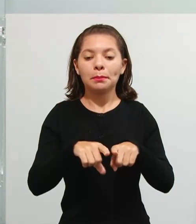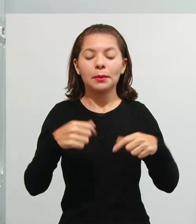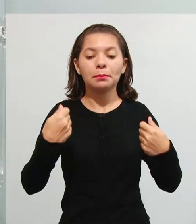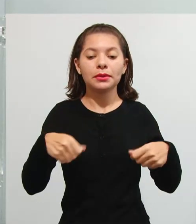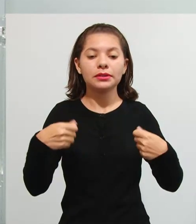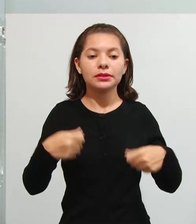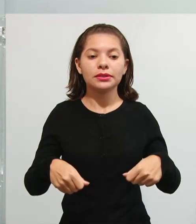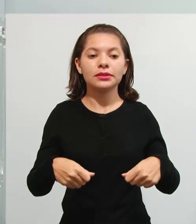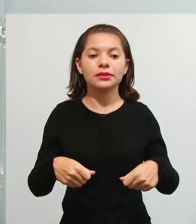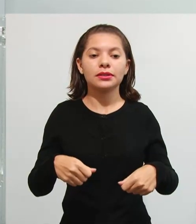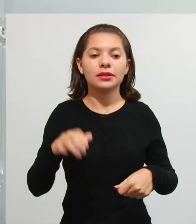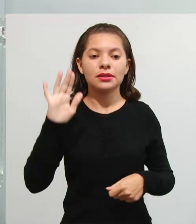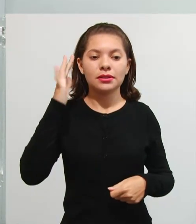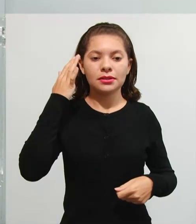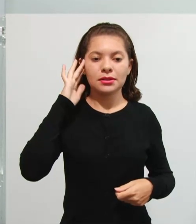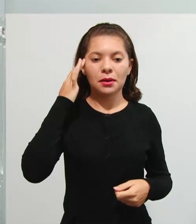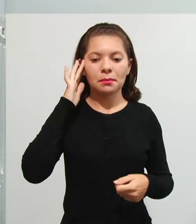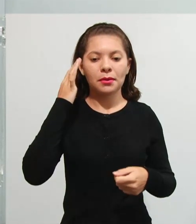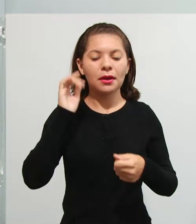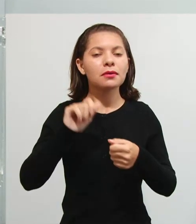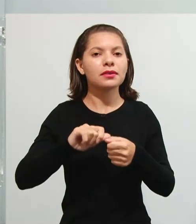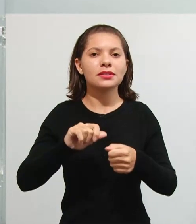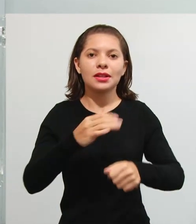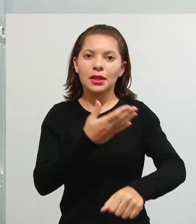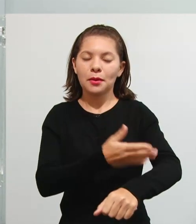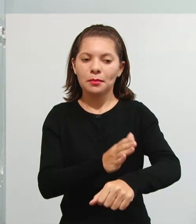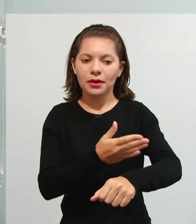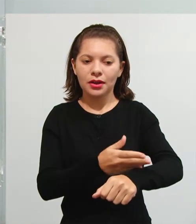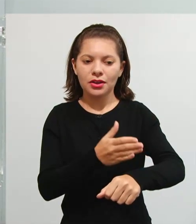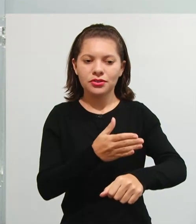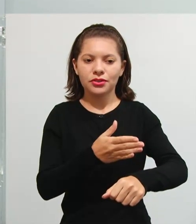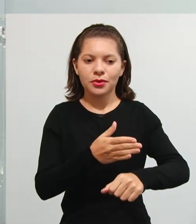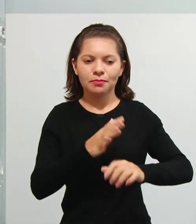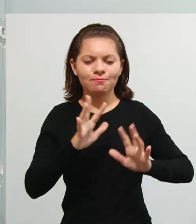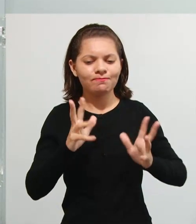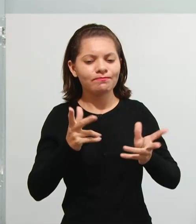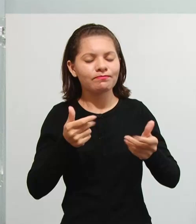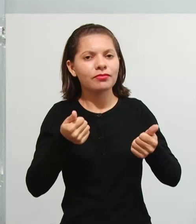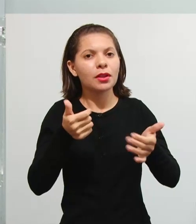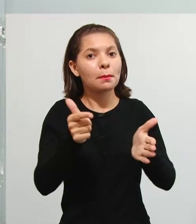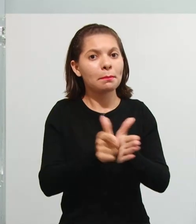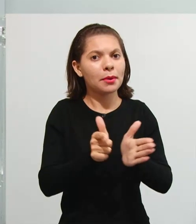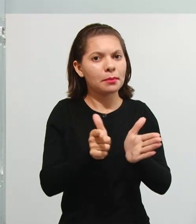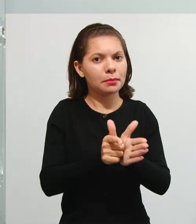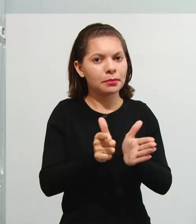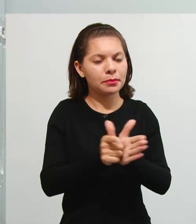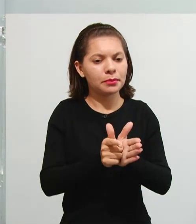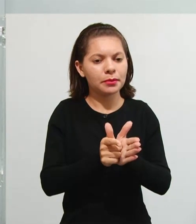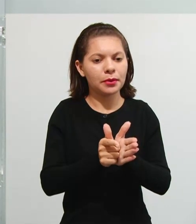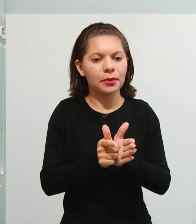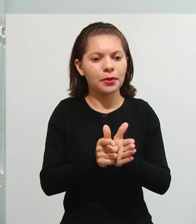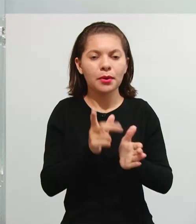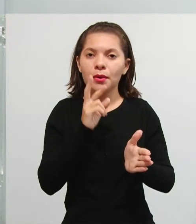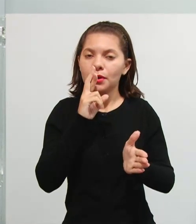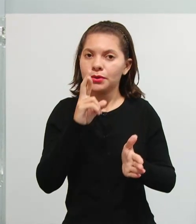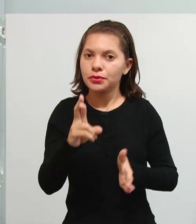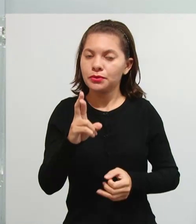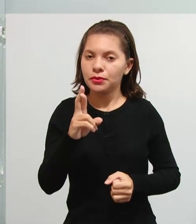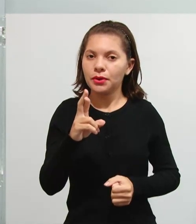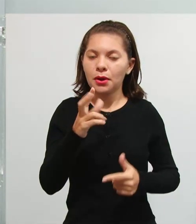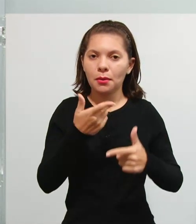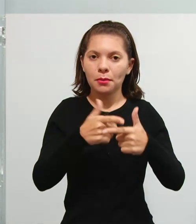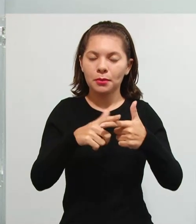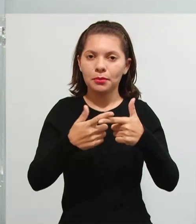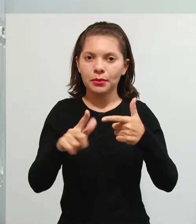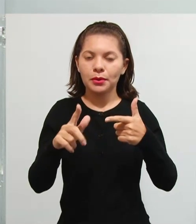saber fazer na prática, né? Desempenhar o nosso papel, atuar na resolução dos problemas,